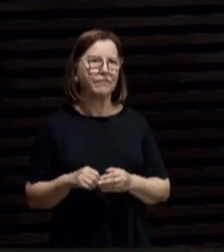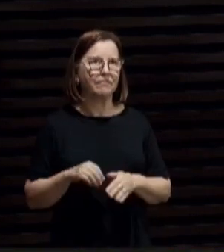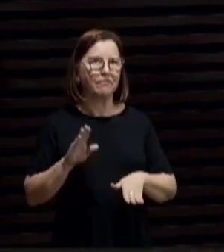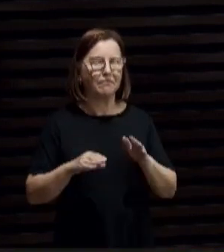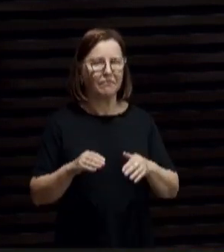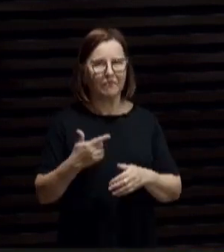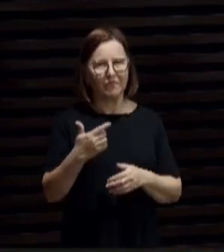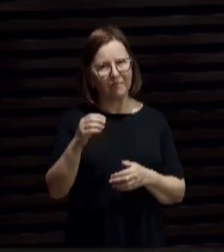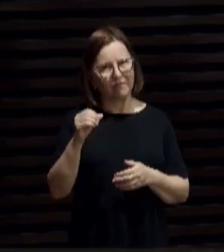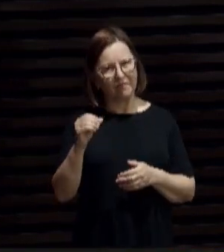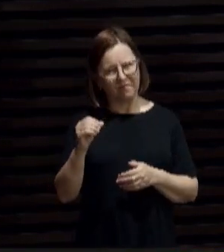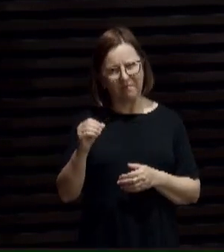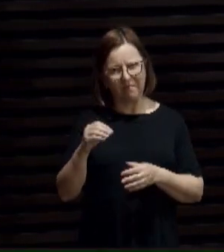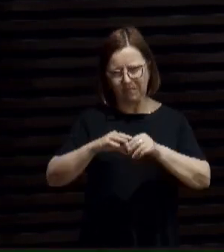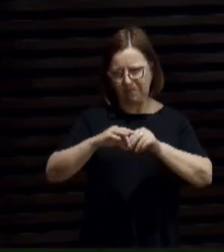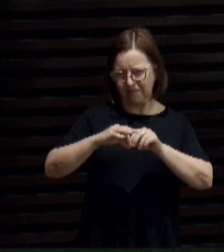200 côvados, mais ou menos